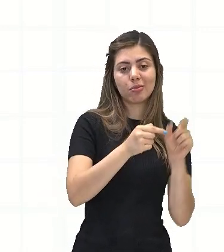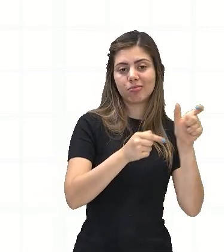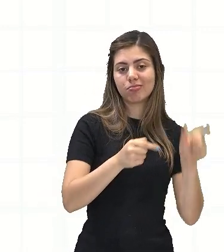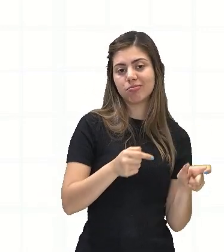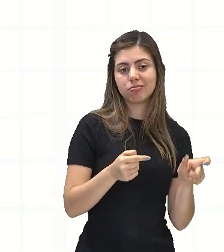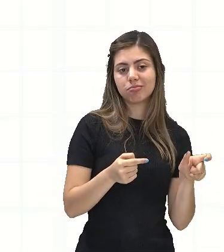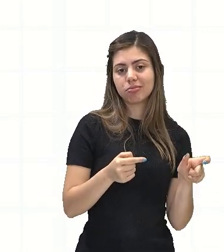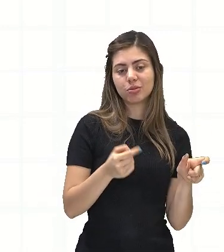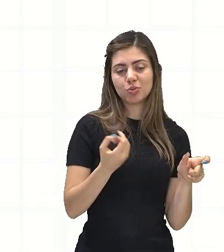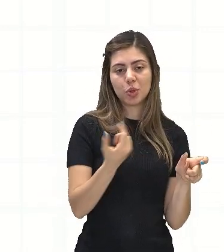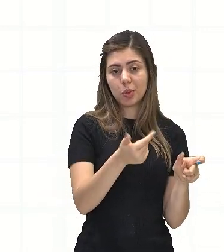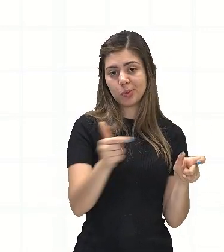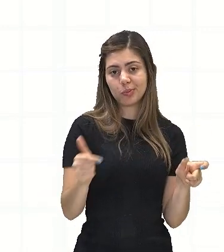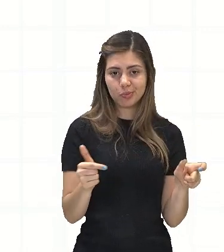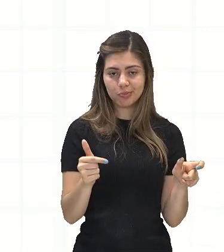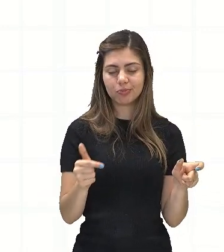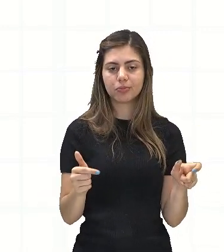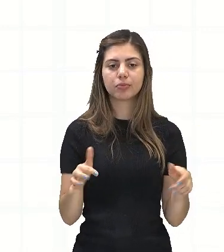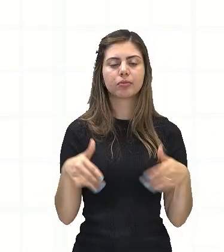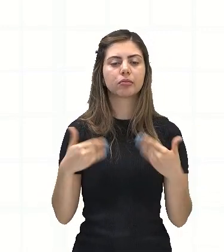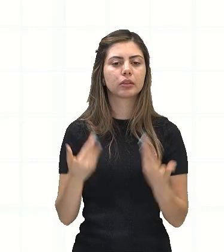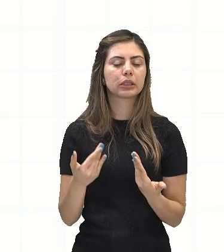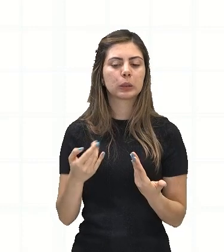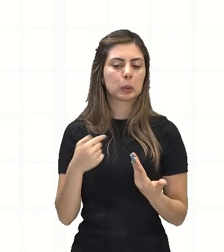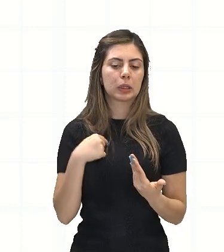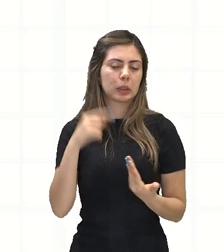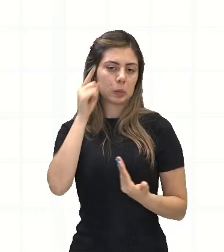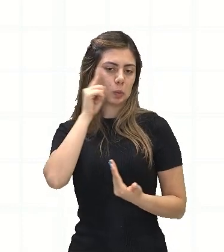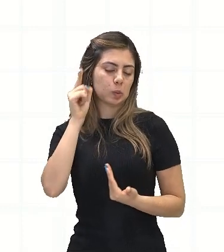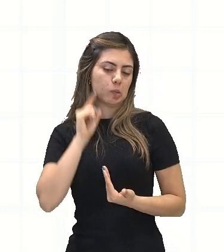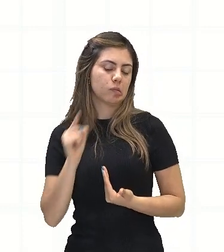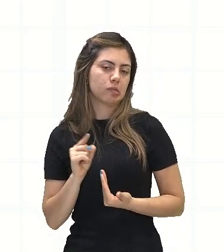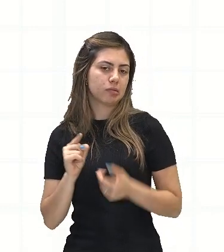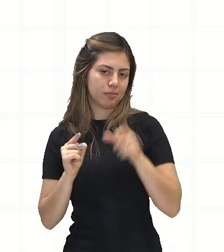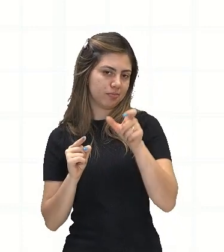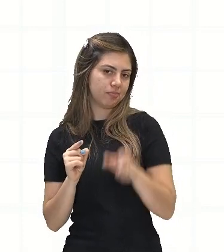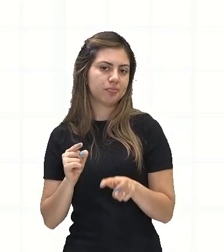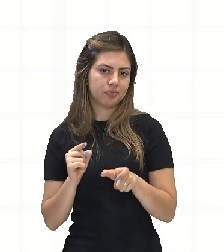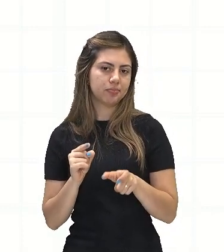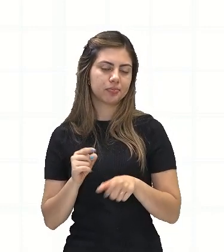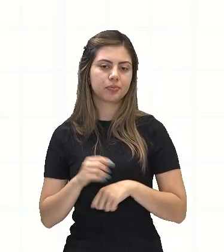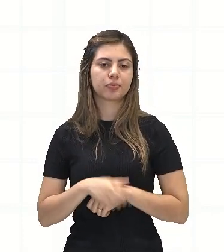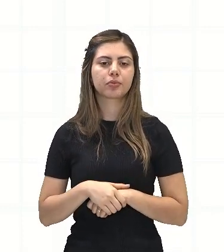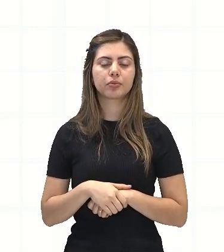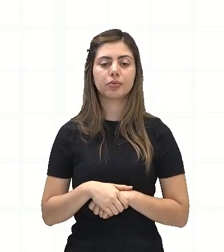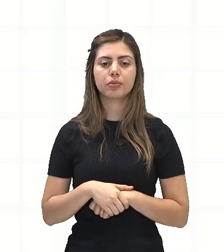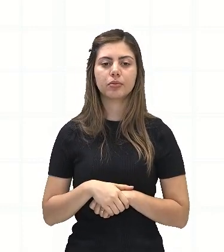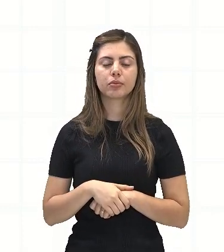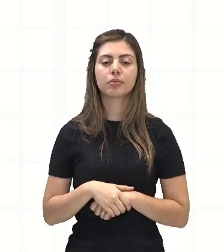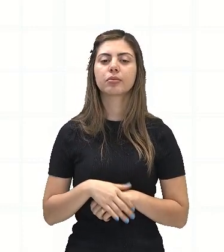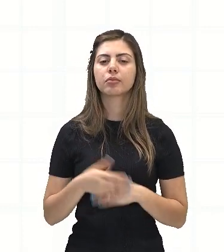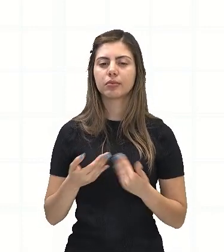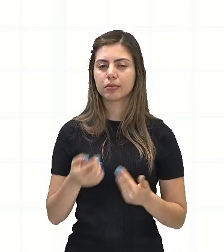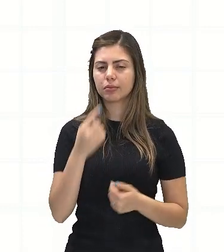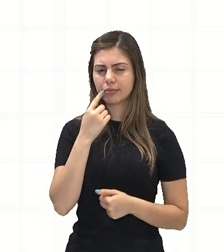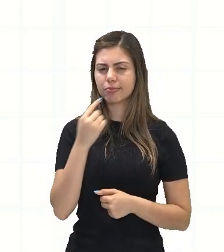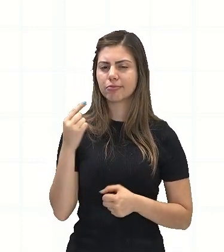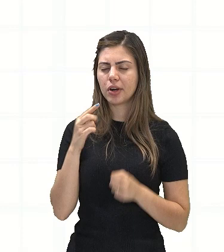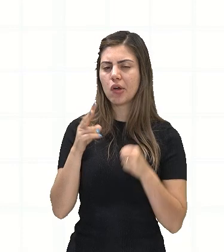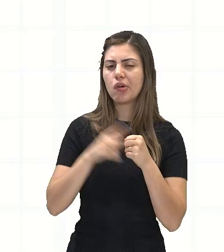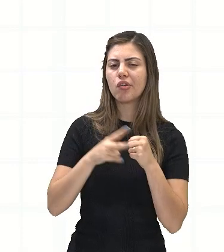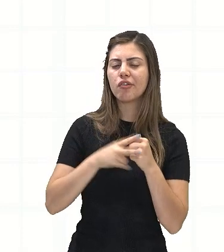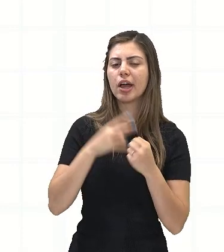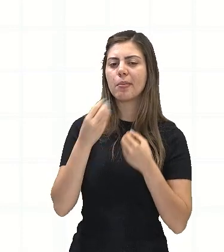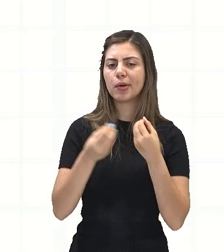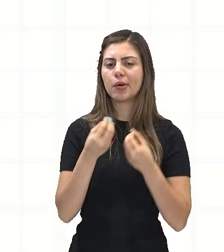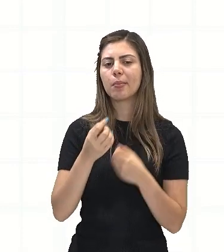meu verbo. Então, já não consigo definir, não consigo determinar, não é? Mas nota o verbo. O verbo está na